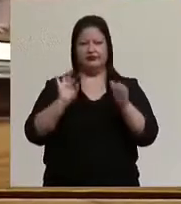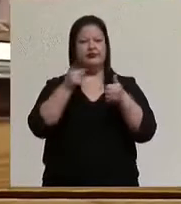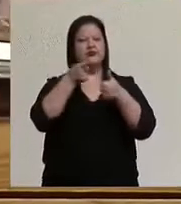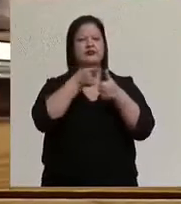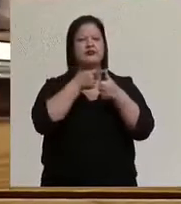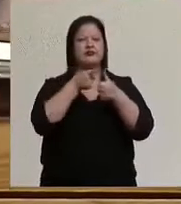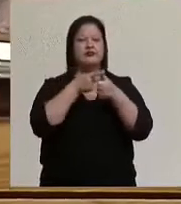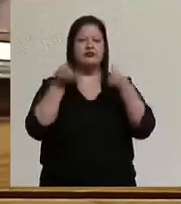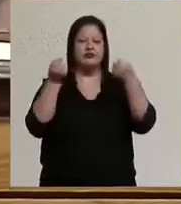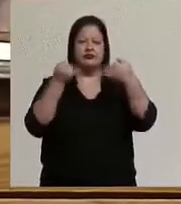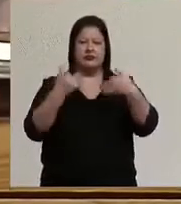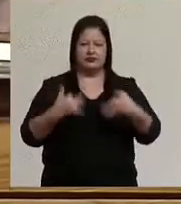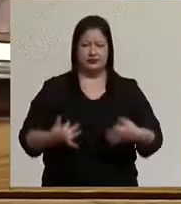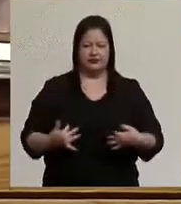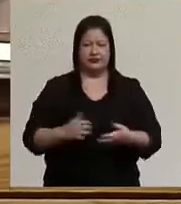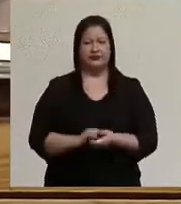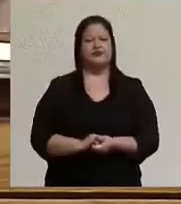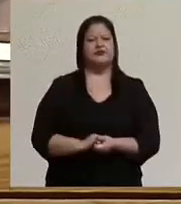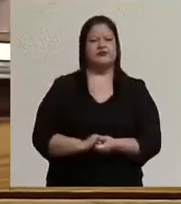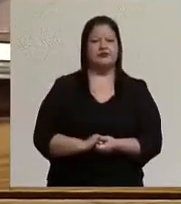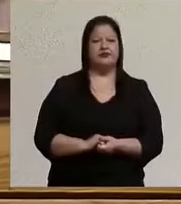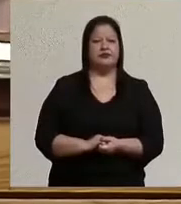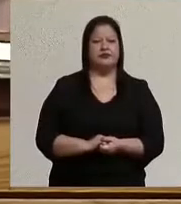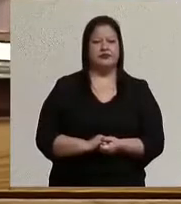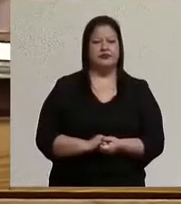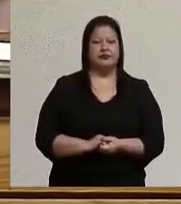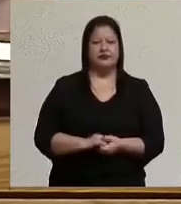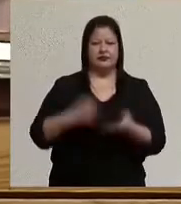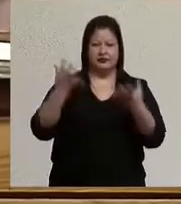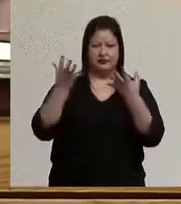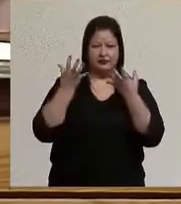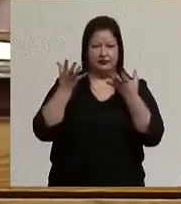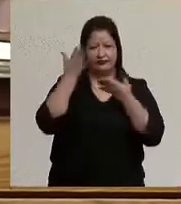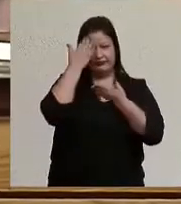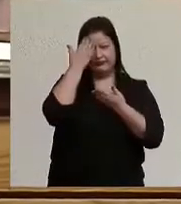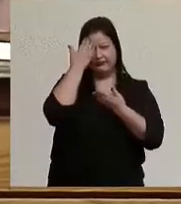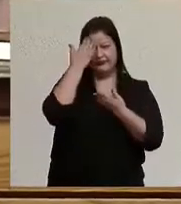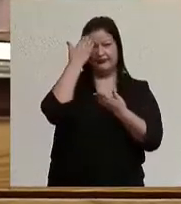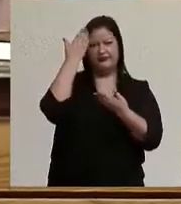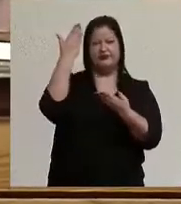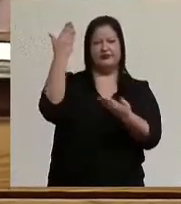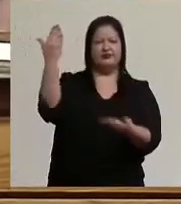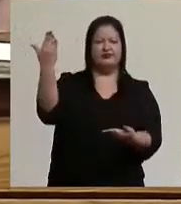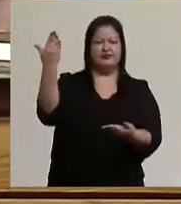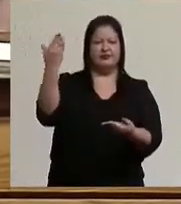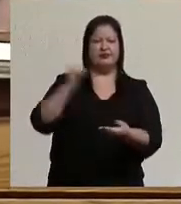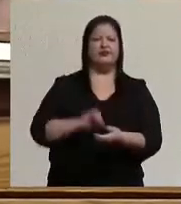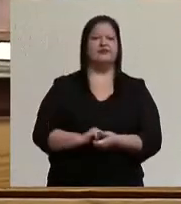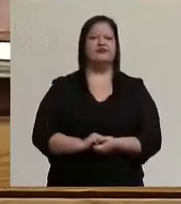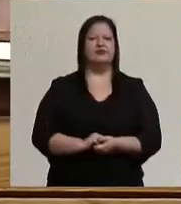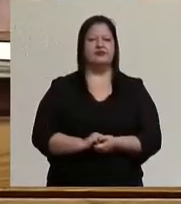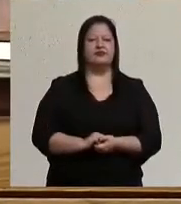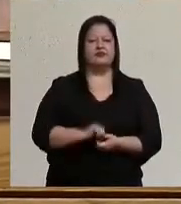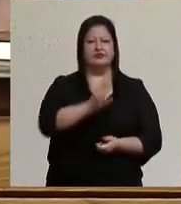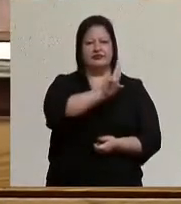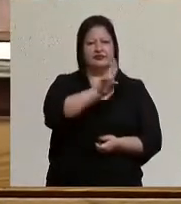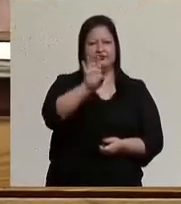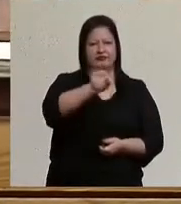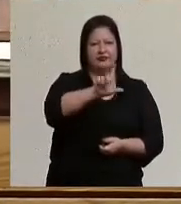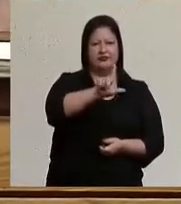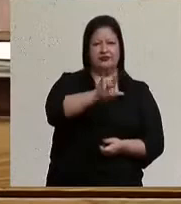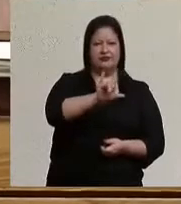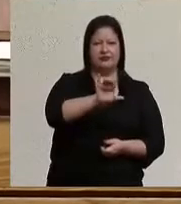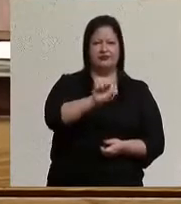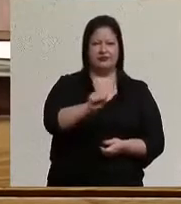primeiramente eu queria eu quero agradecer em nome do Elvis César